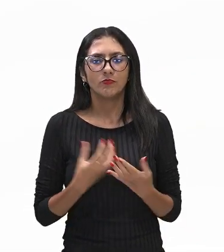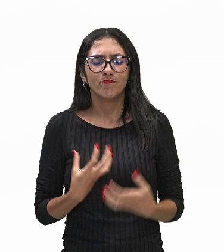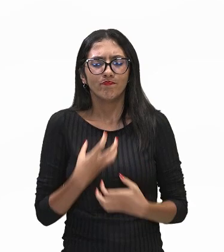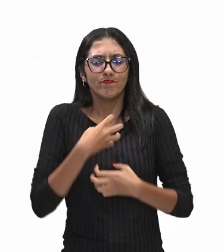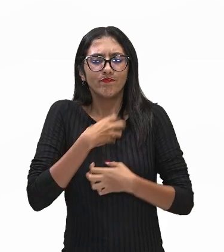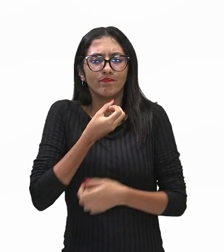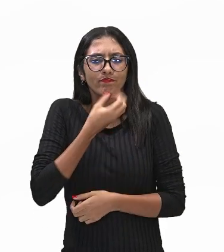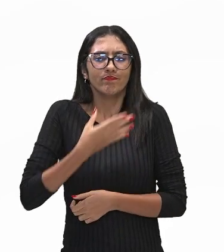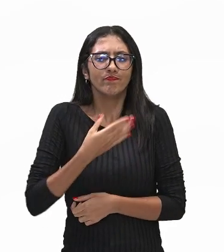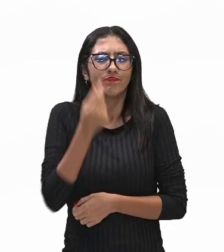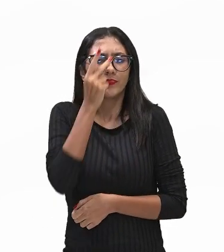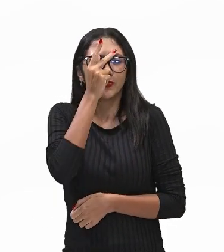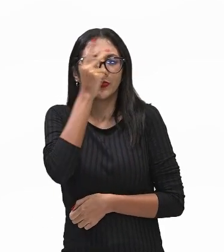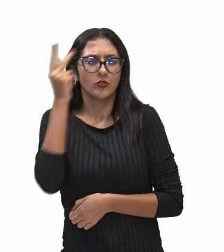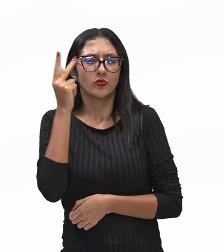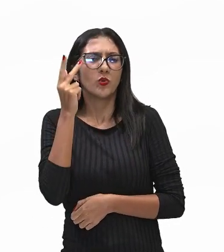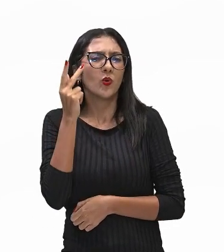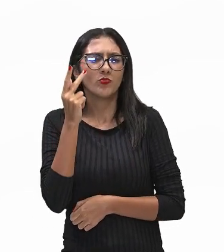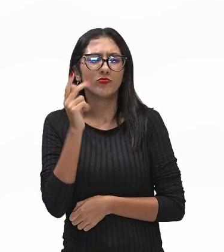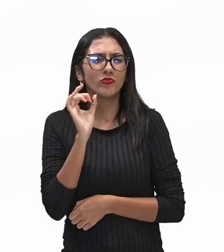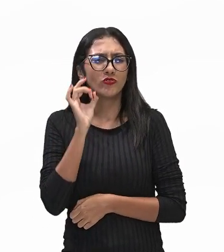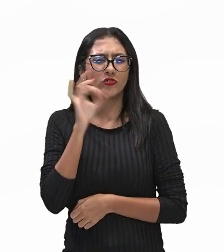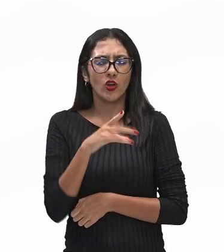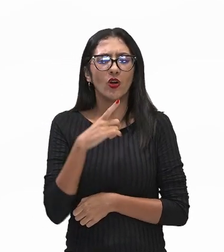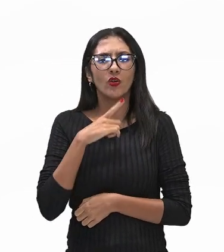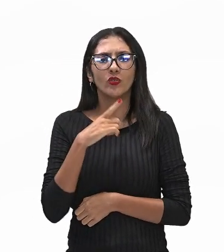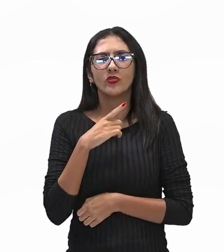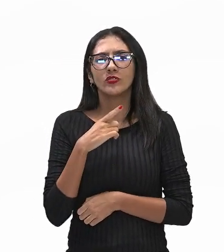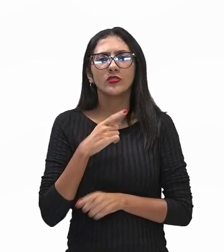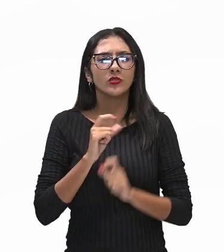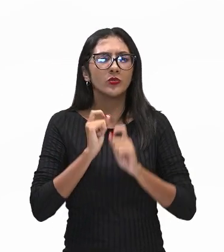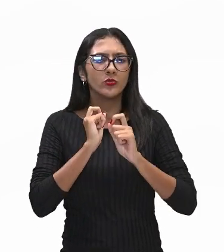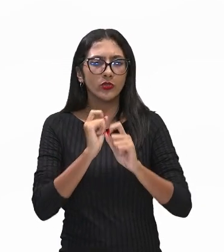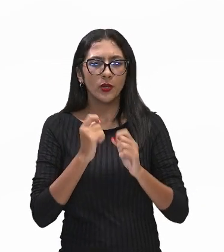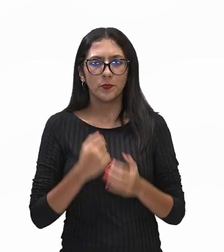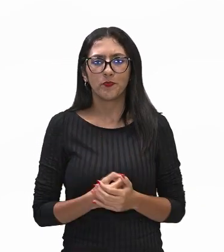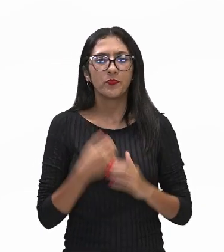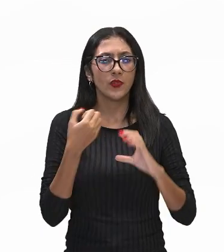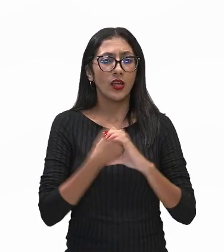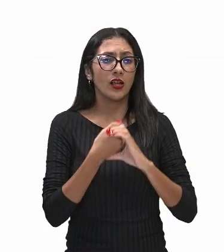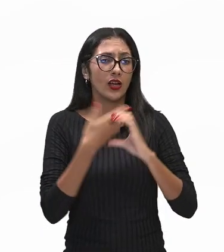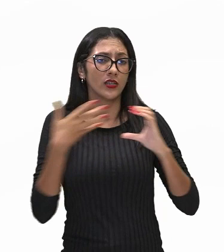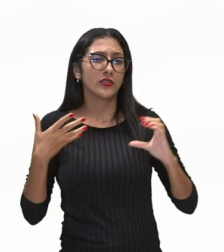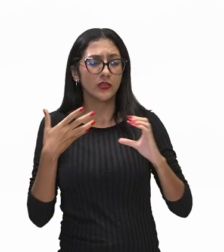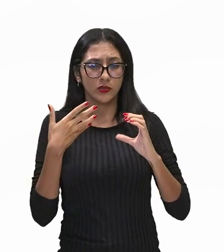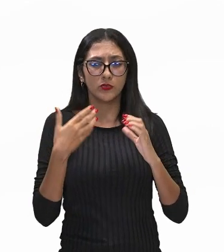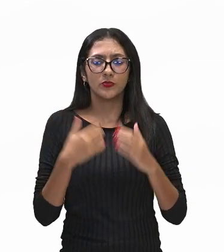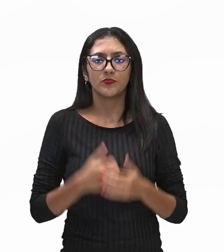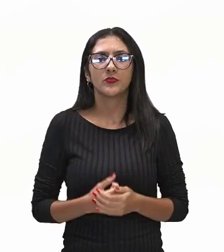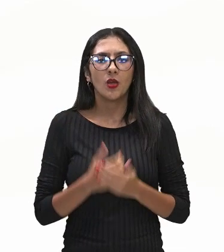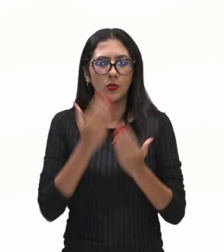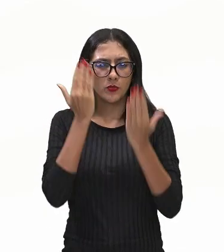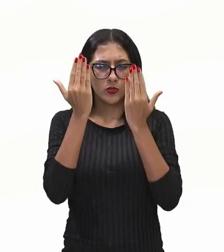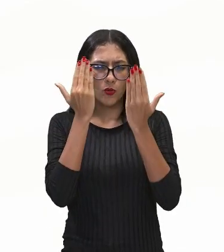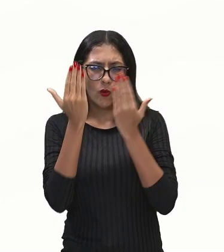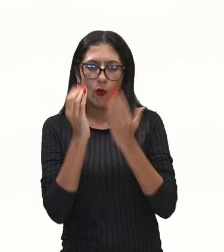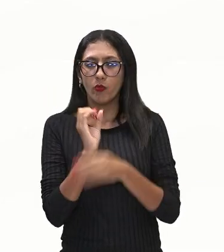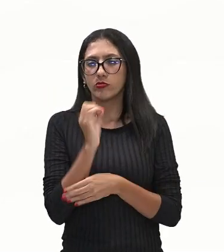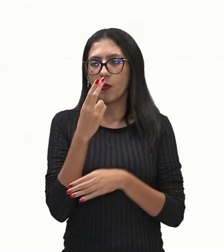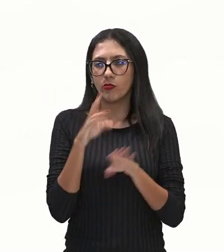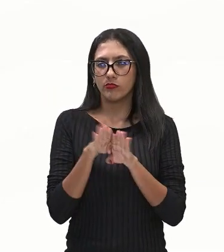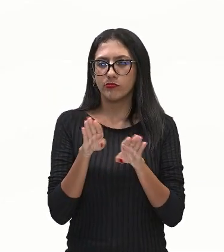pessoa não depende apenas do que, meu povo? Do aspecto psicológico e